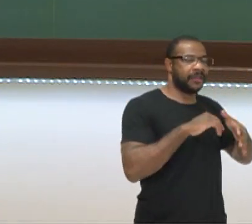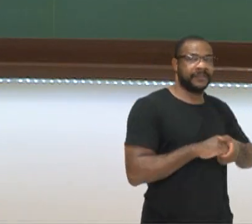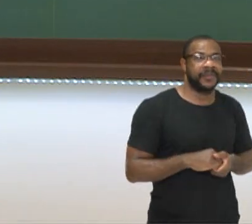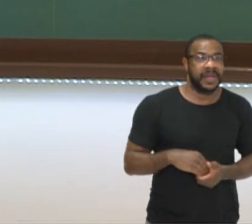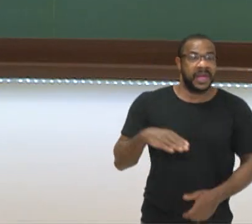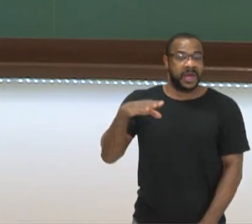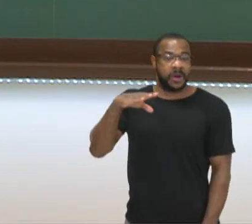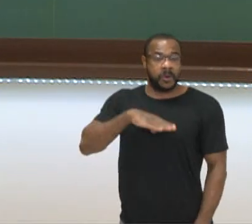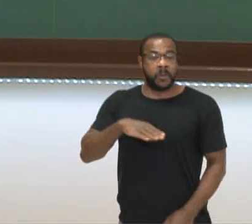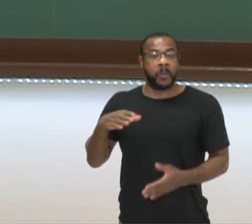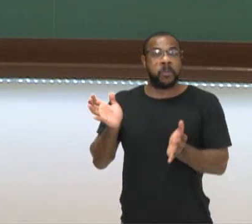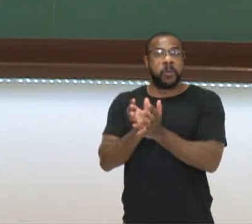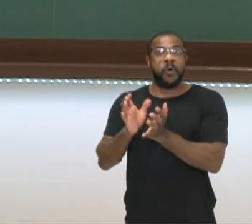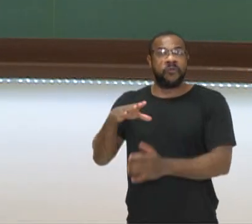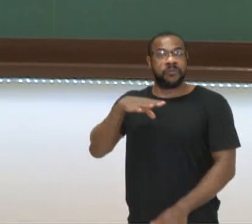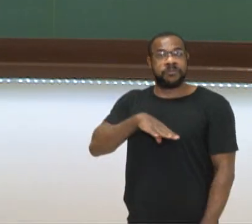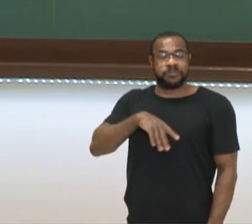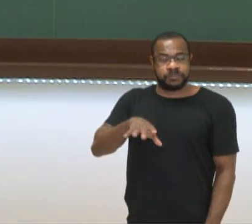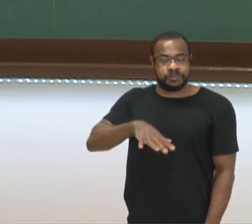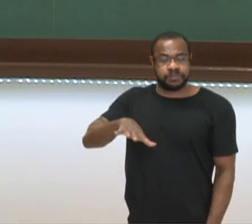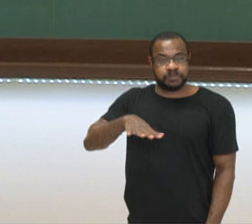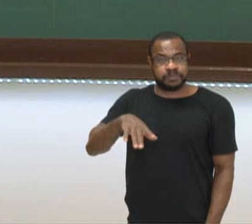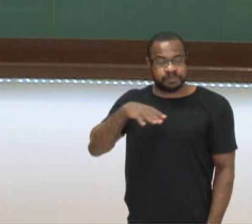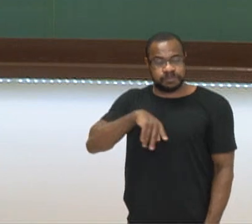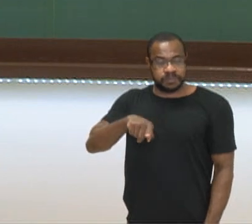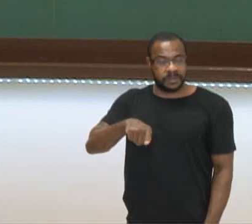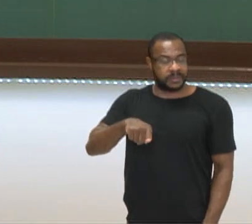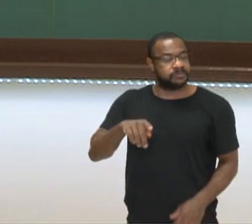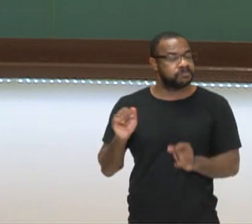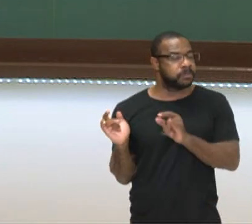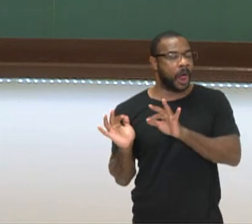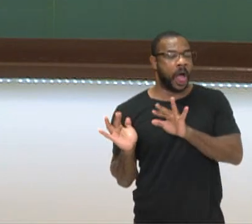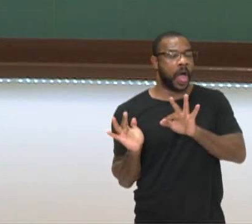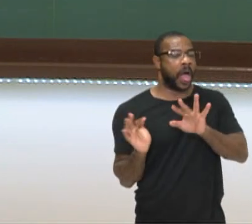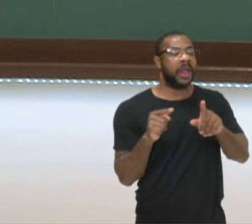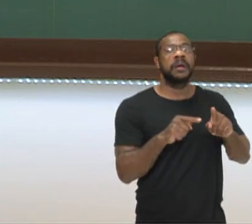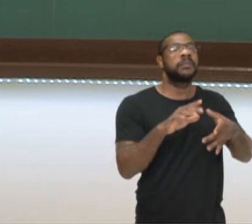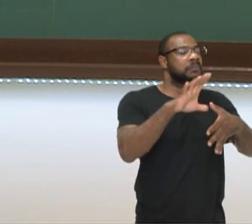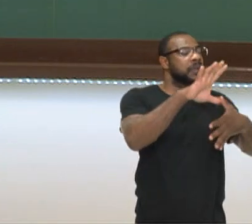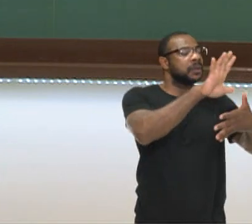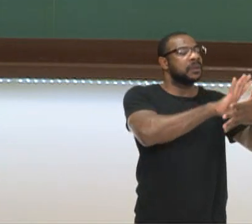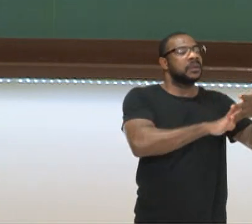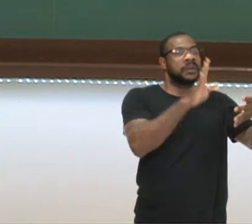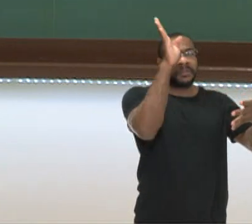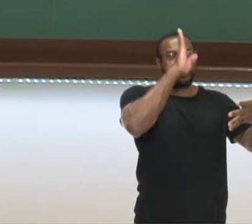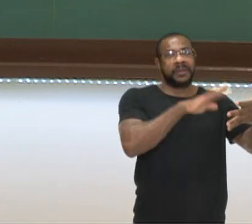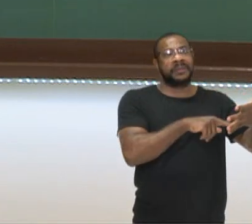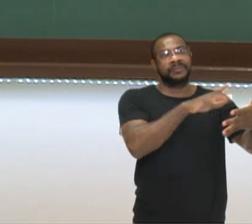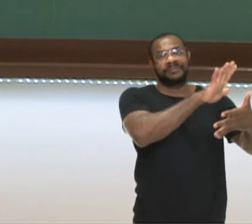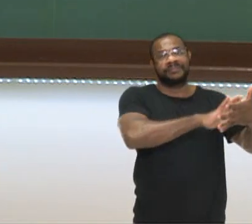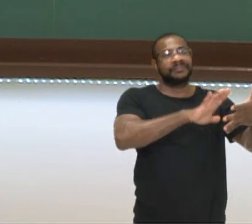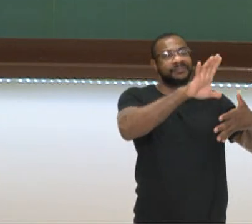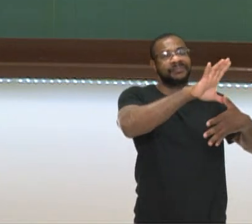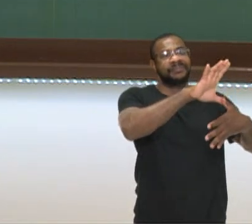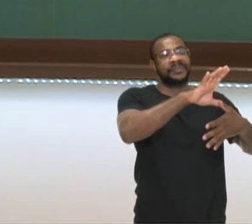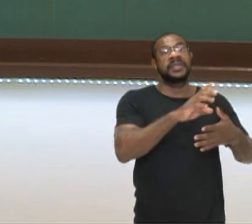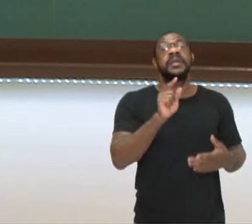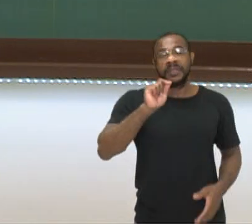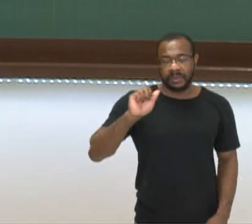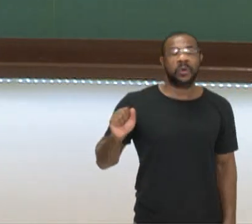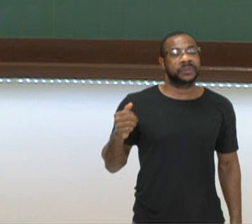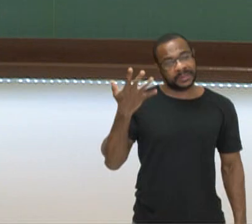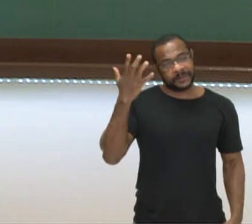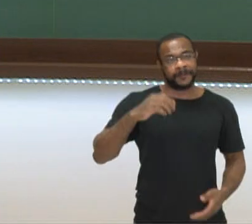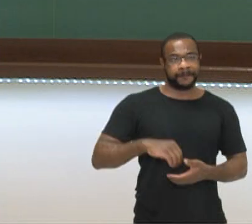nenhuma monarquia da Europa havia, né, vindo para as Américas. E foi isso que